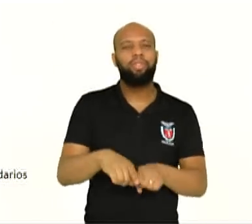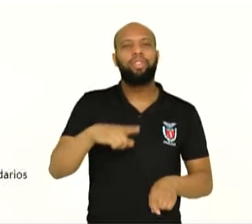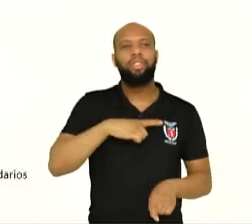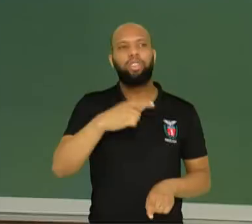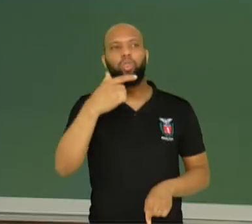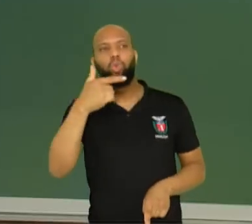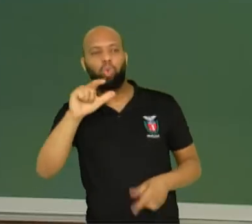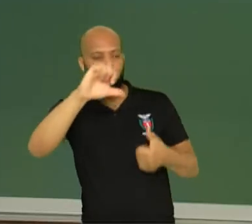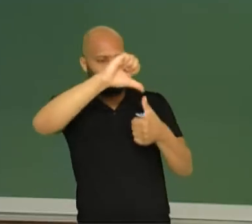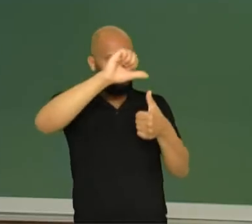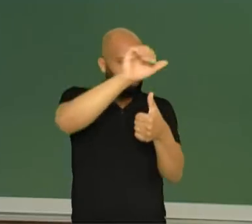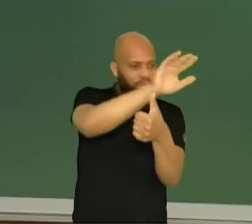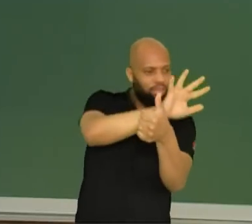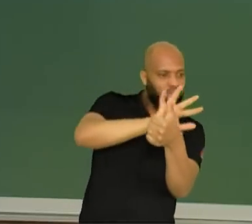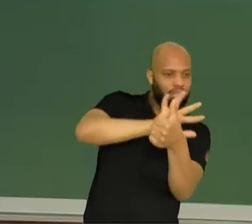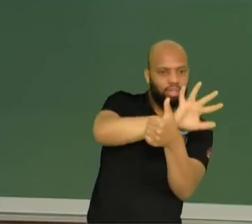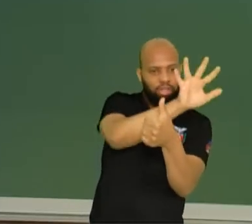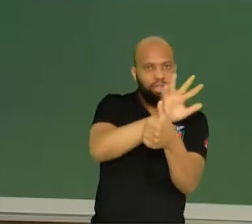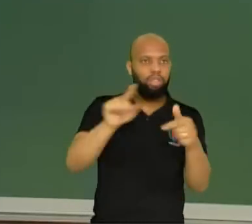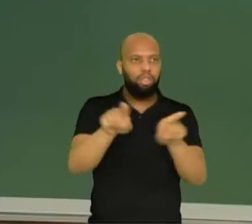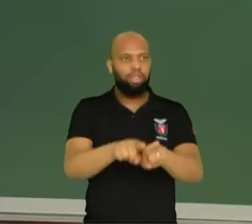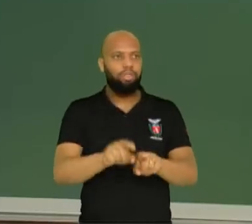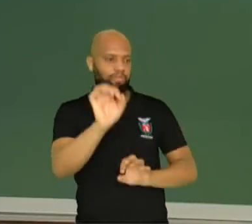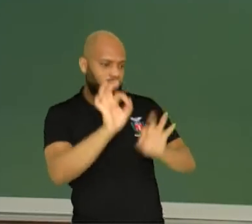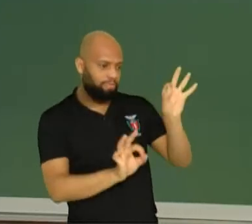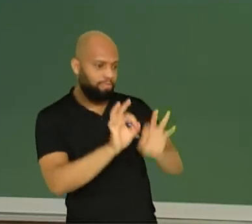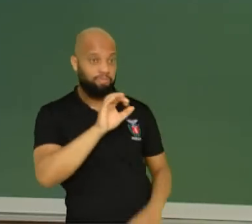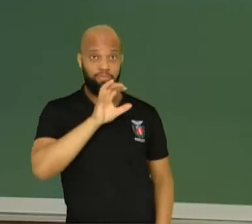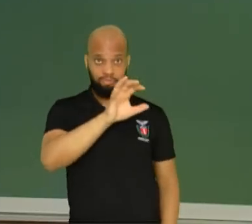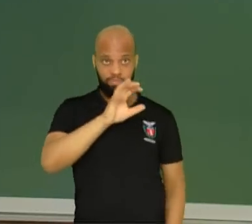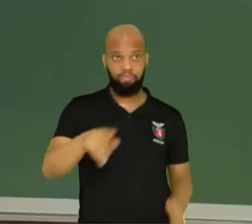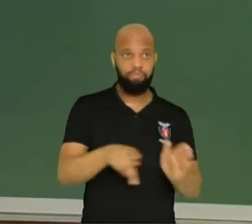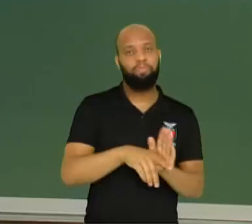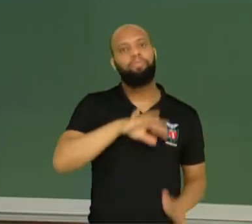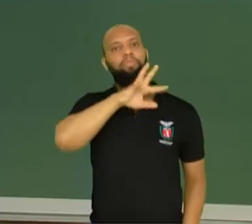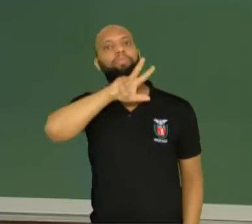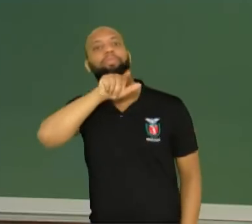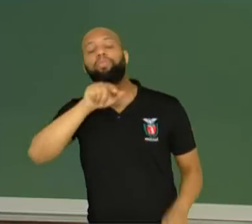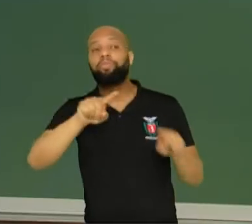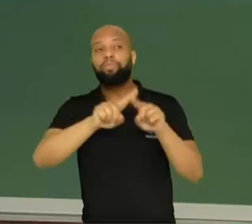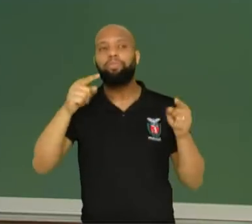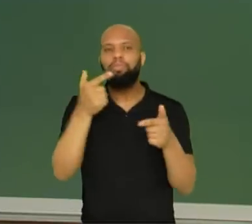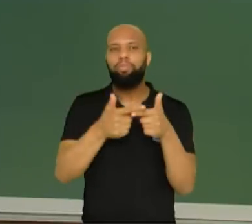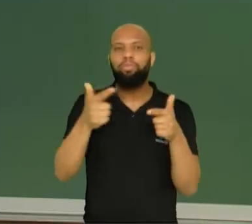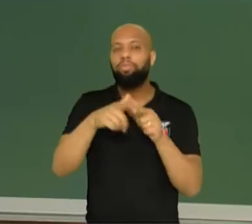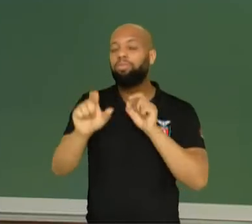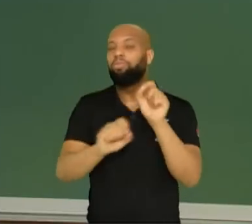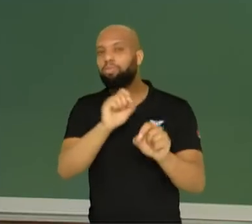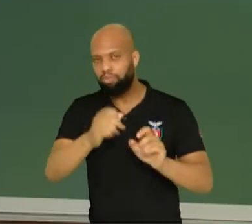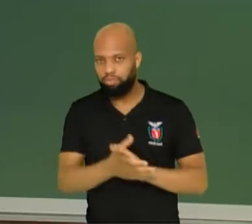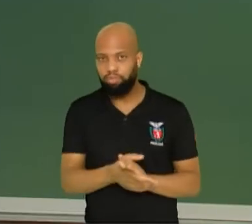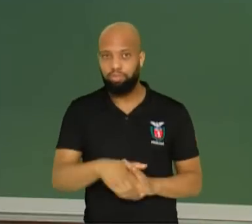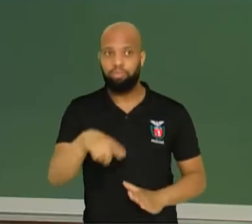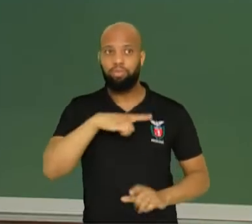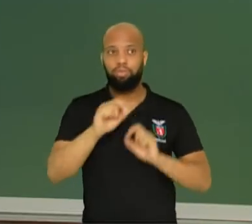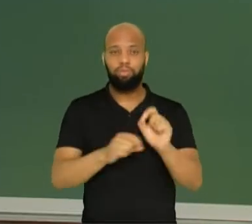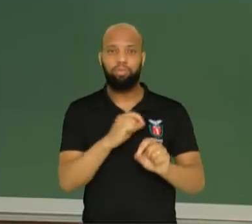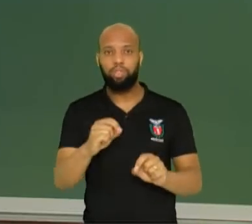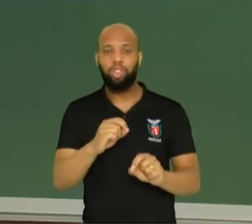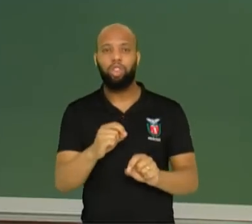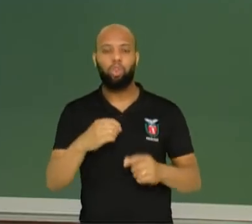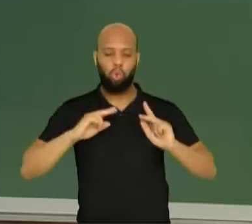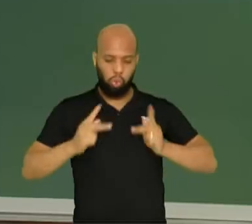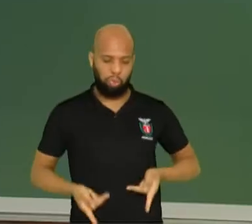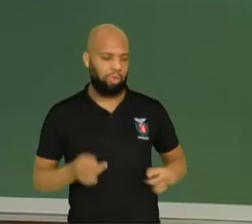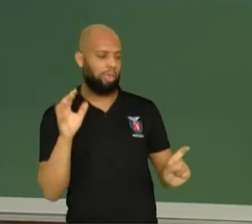gente pode encontrar essa organização de animais. O problema está na interferência do homem e até